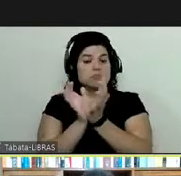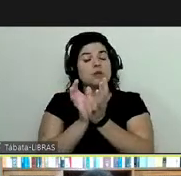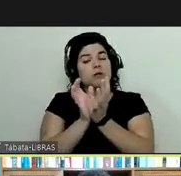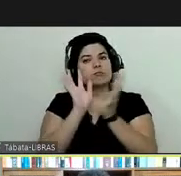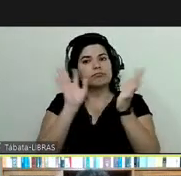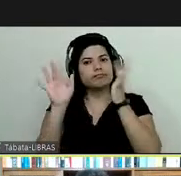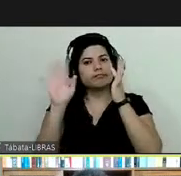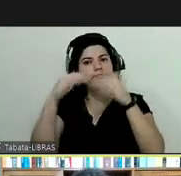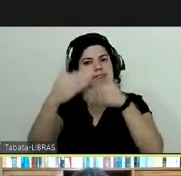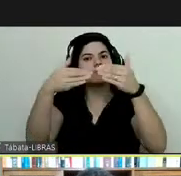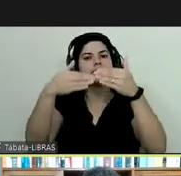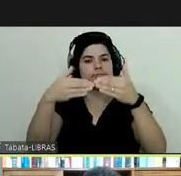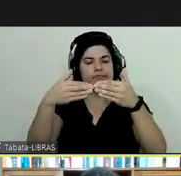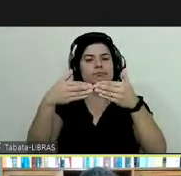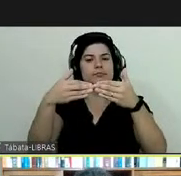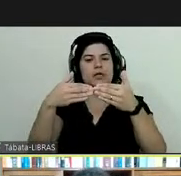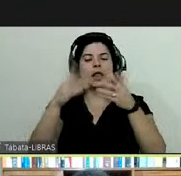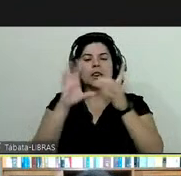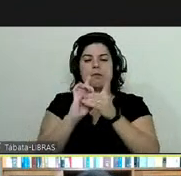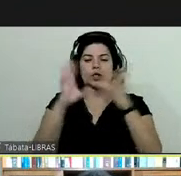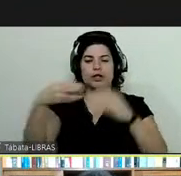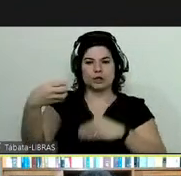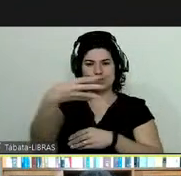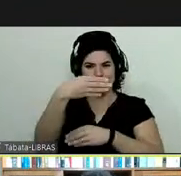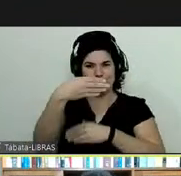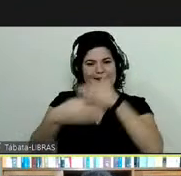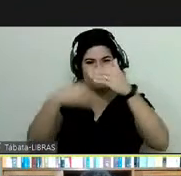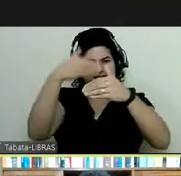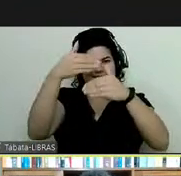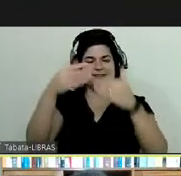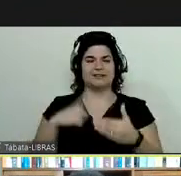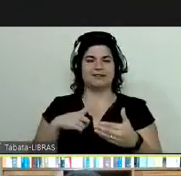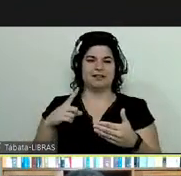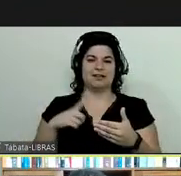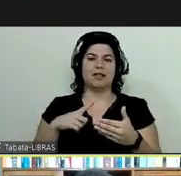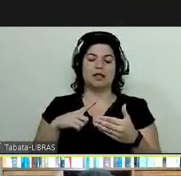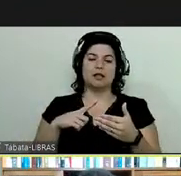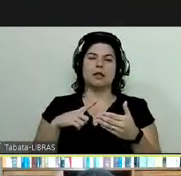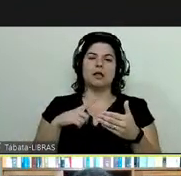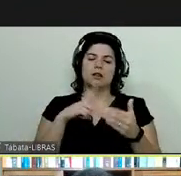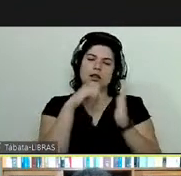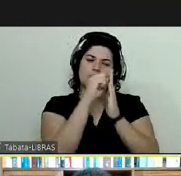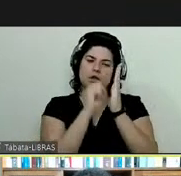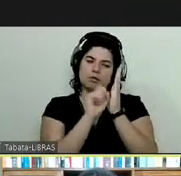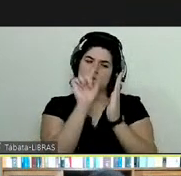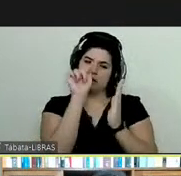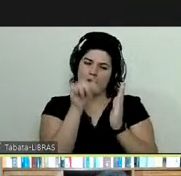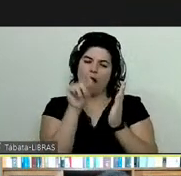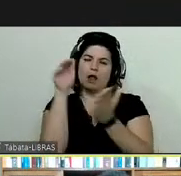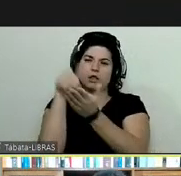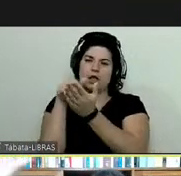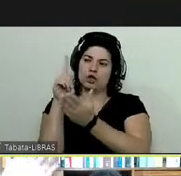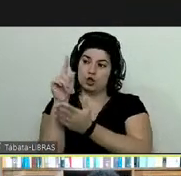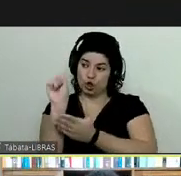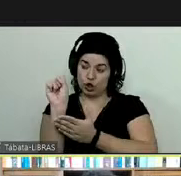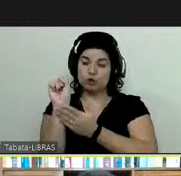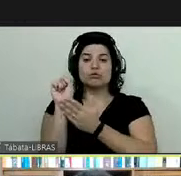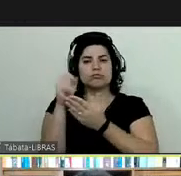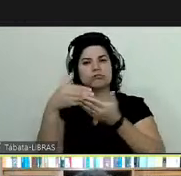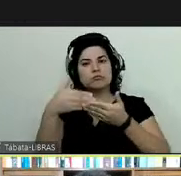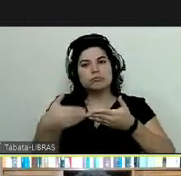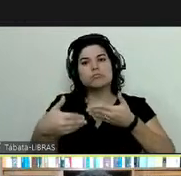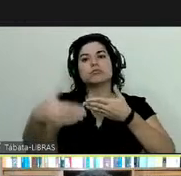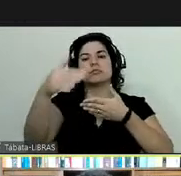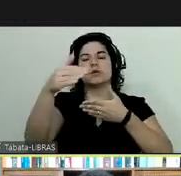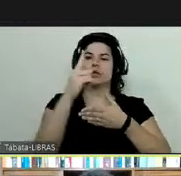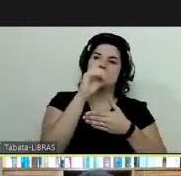o desenvolvimento dessa chamada democracia moderna que vai ali do final do século 17 início do século 18 em